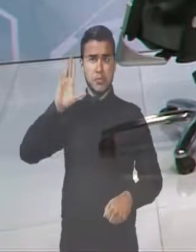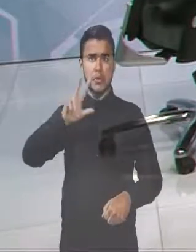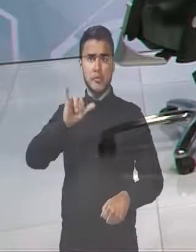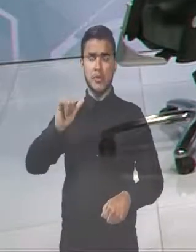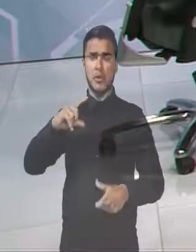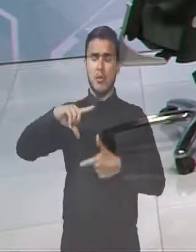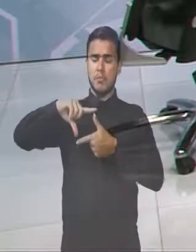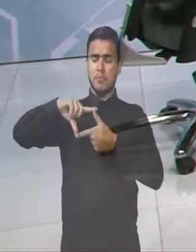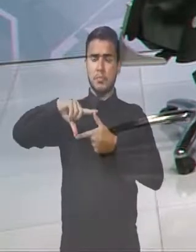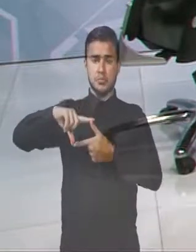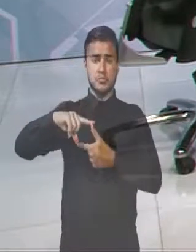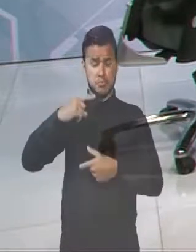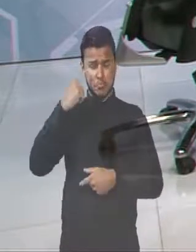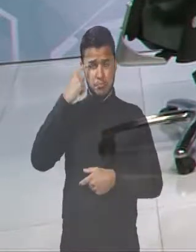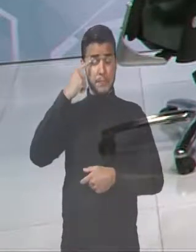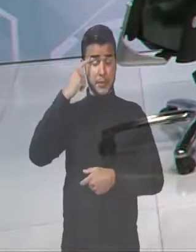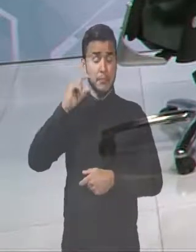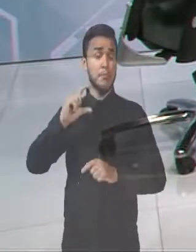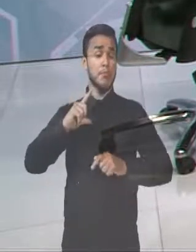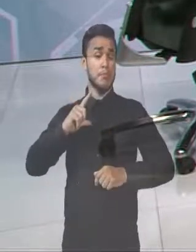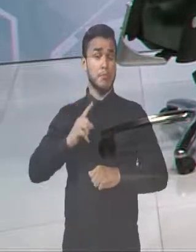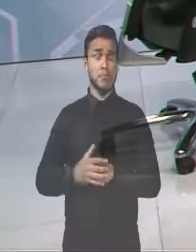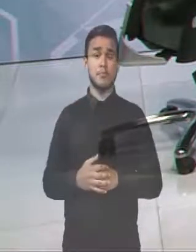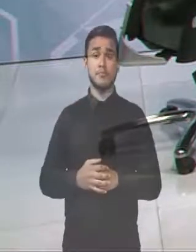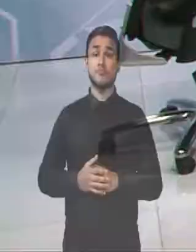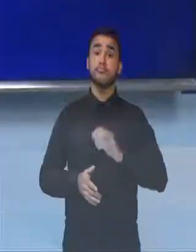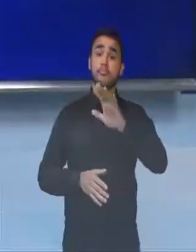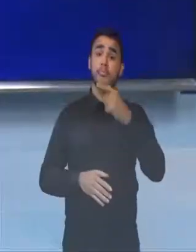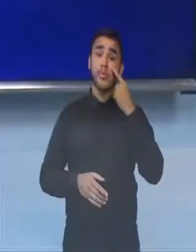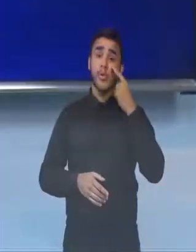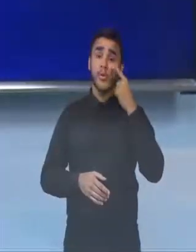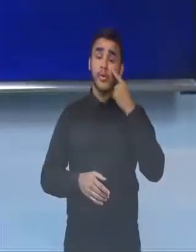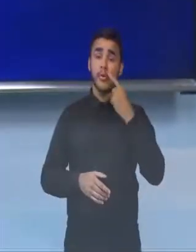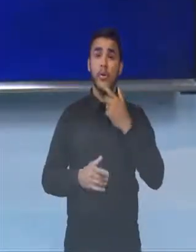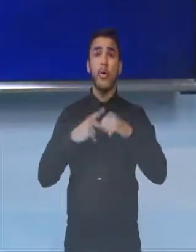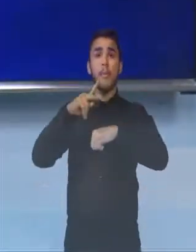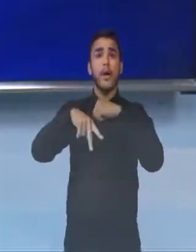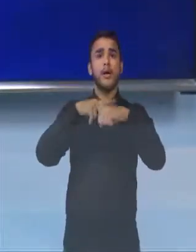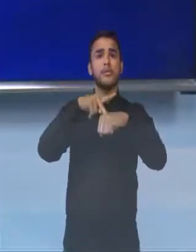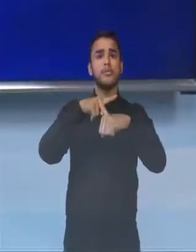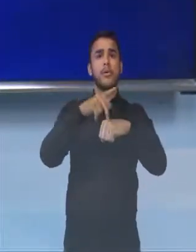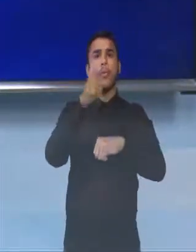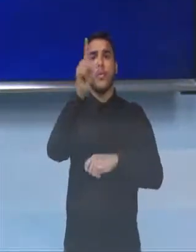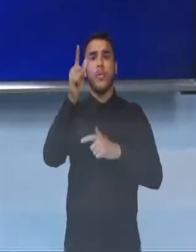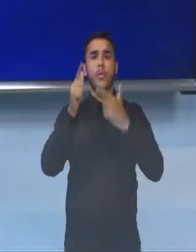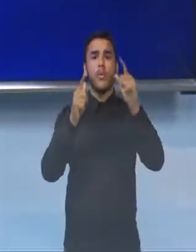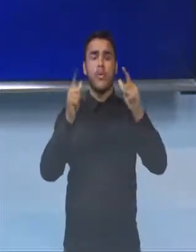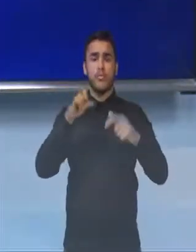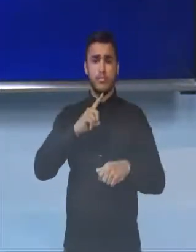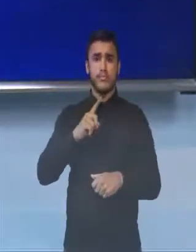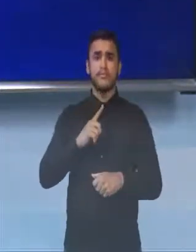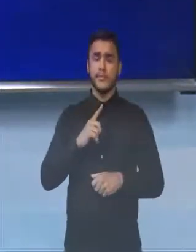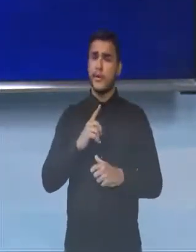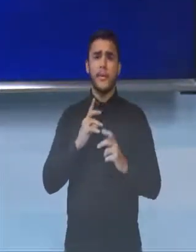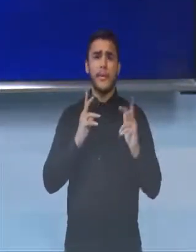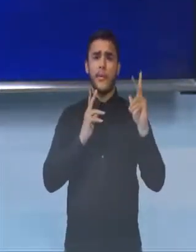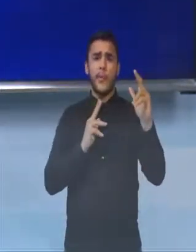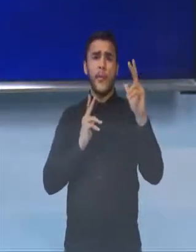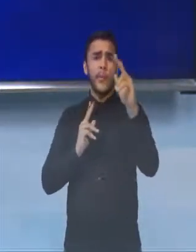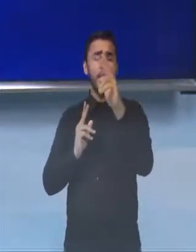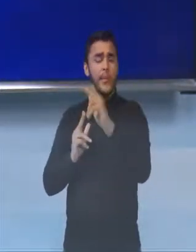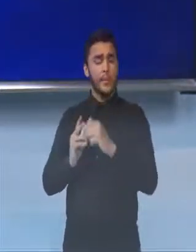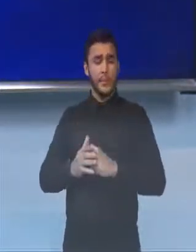vigente da sociedade brasileira. Se olharmos outros países, vamos encontrar exemplos não menos